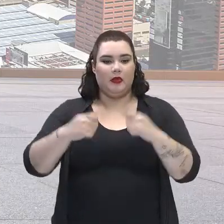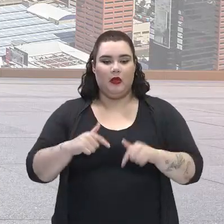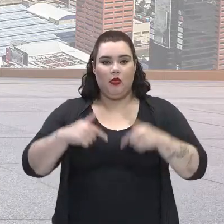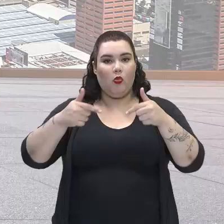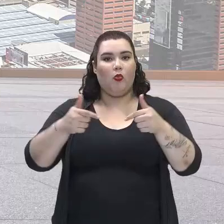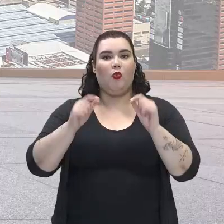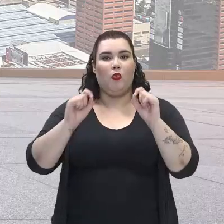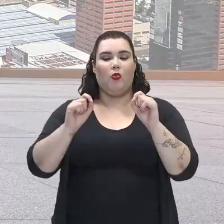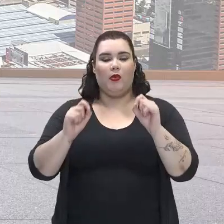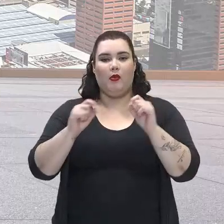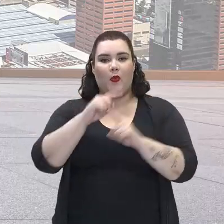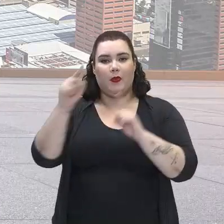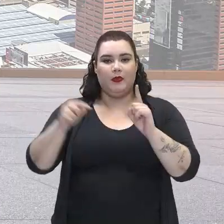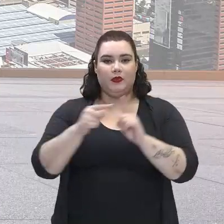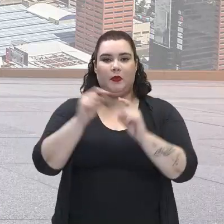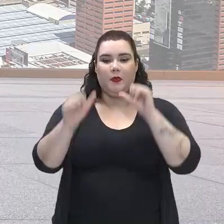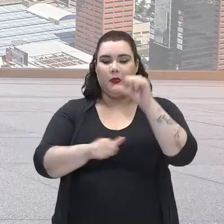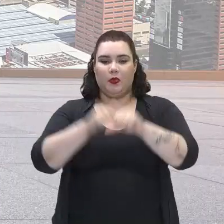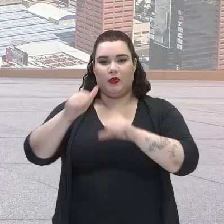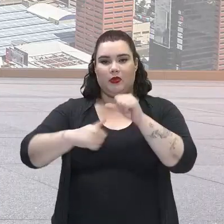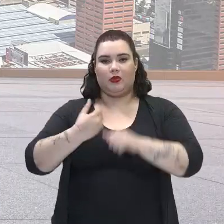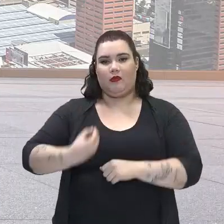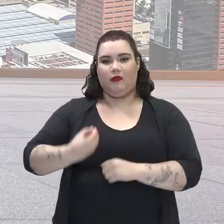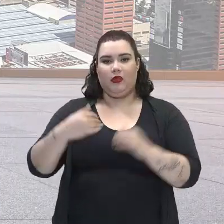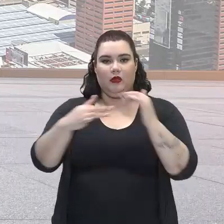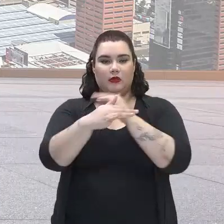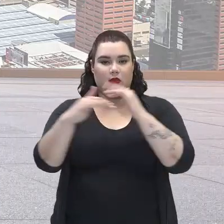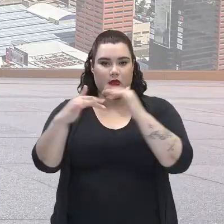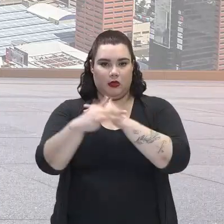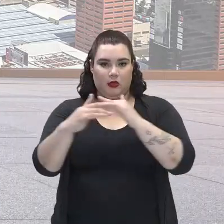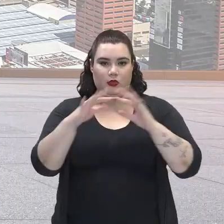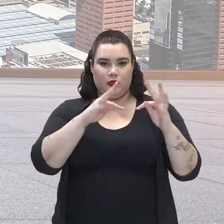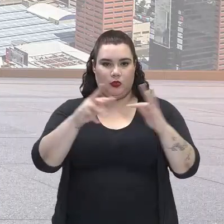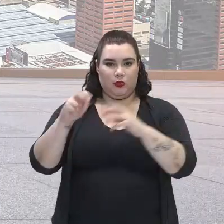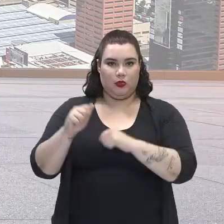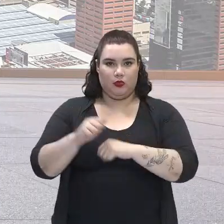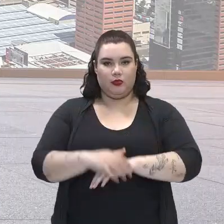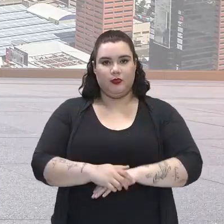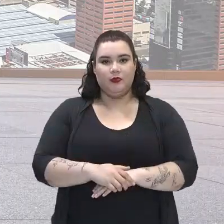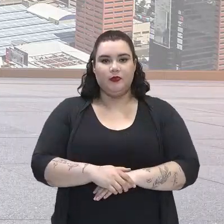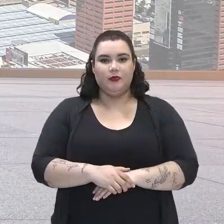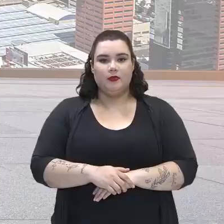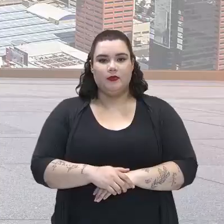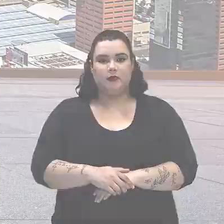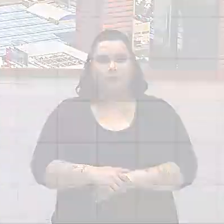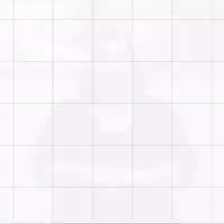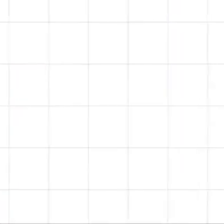sempre de melhorar a situação das cidades aí de maneira geral.